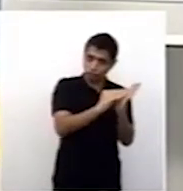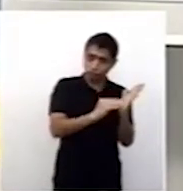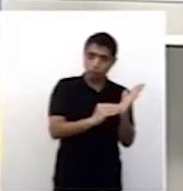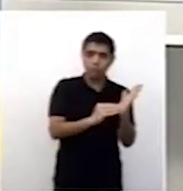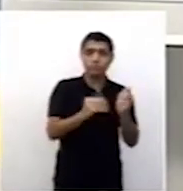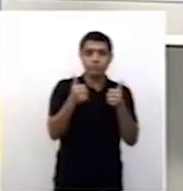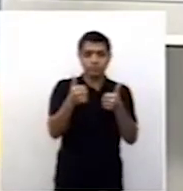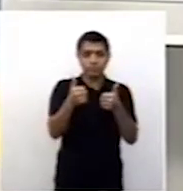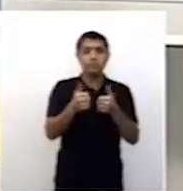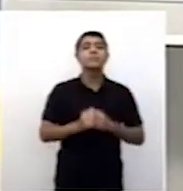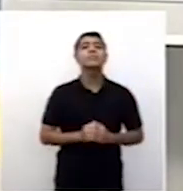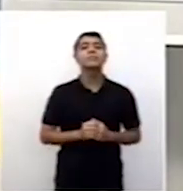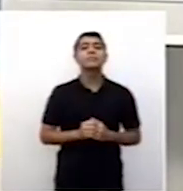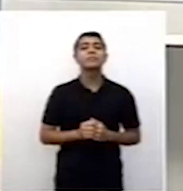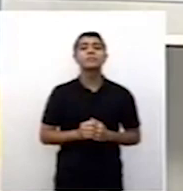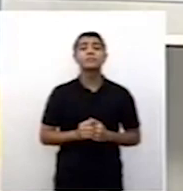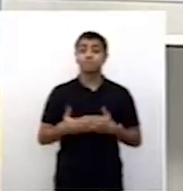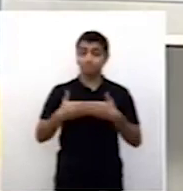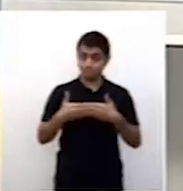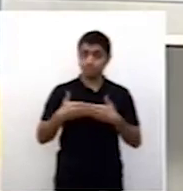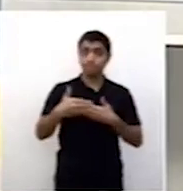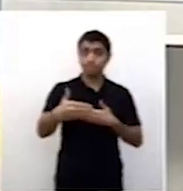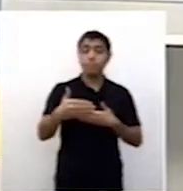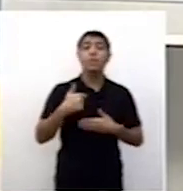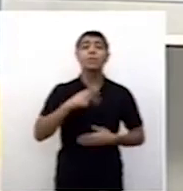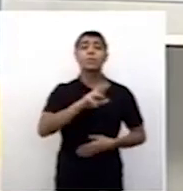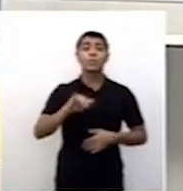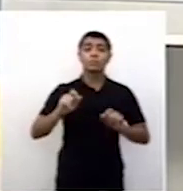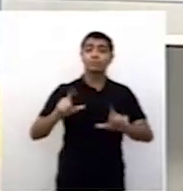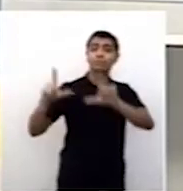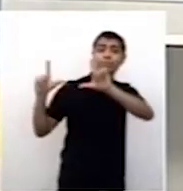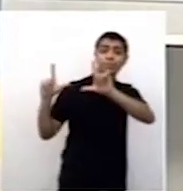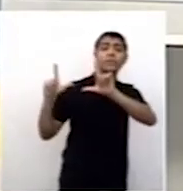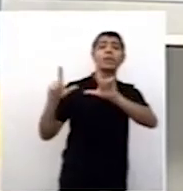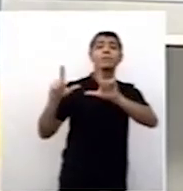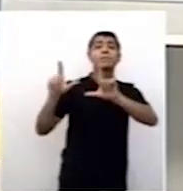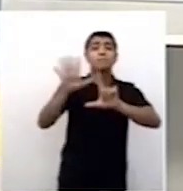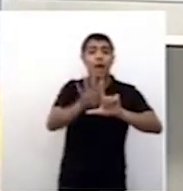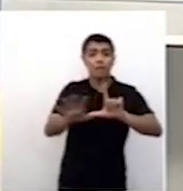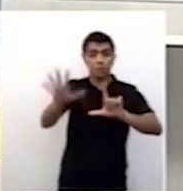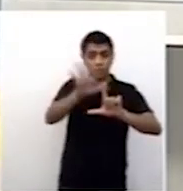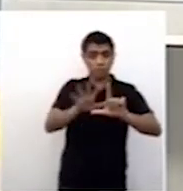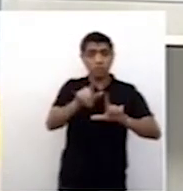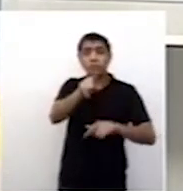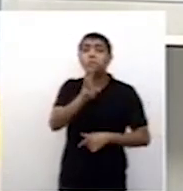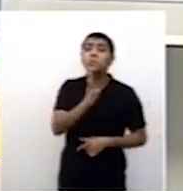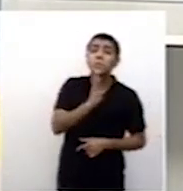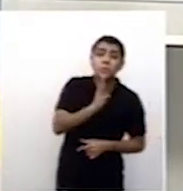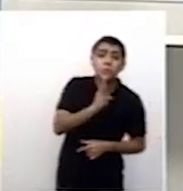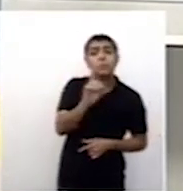Eu vou mostrar uma imagem e vamos explorar o conhecimento de vocês sobre esta imagem.